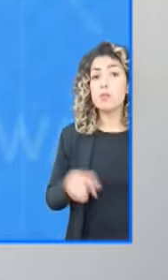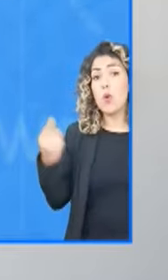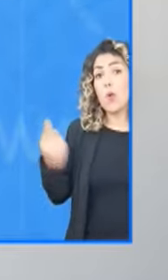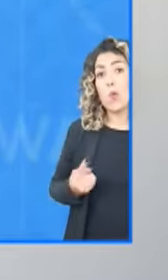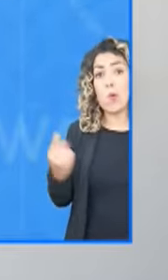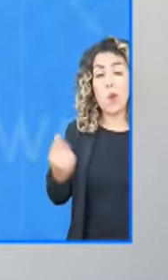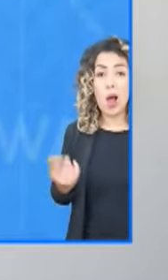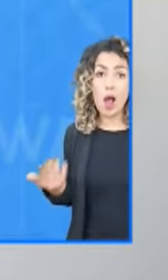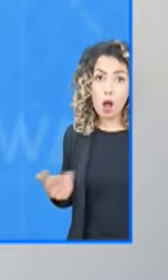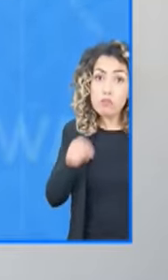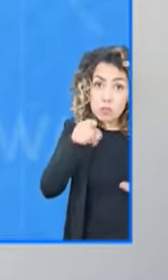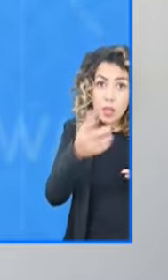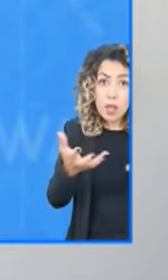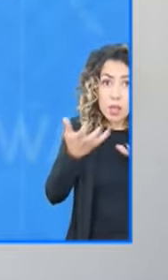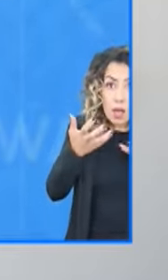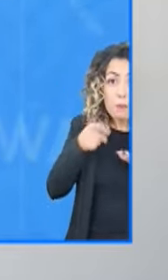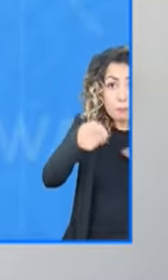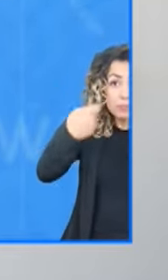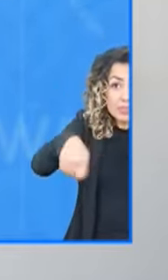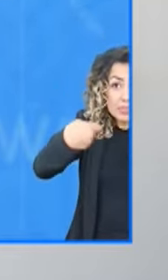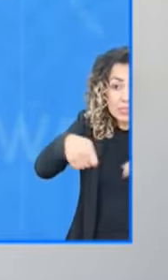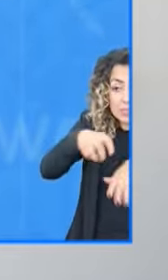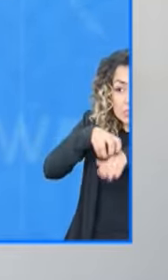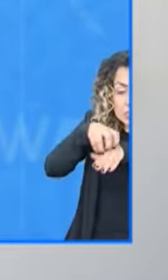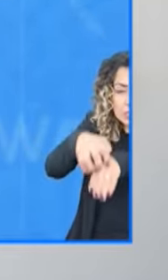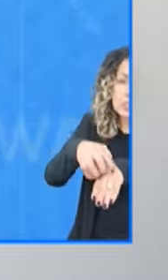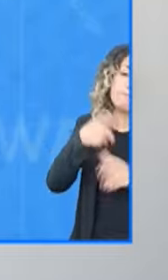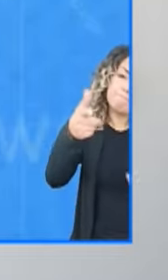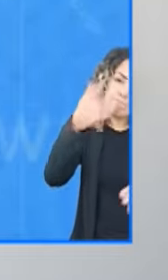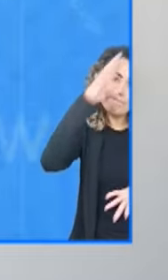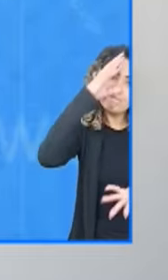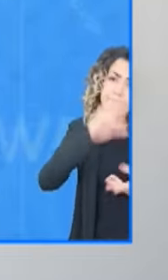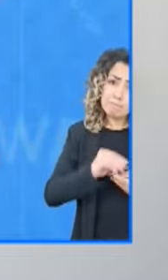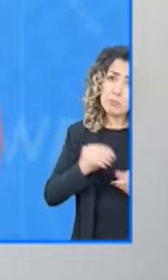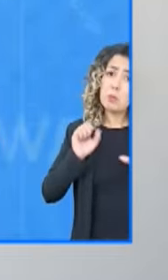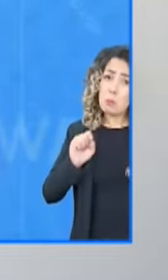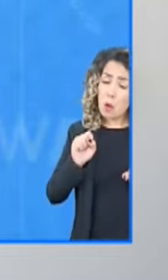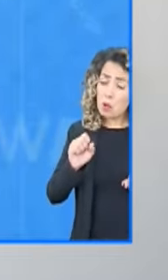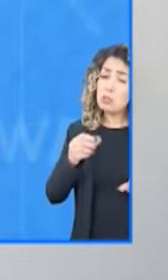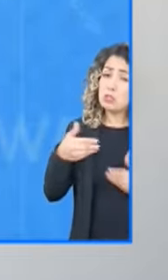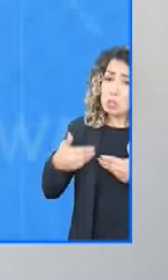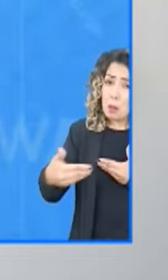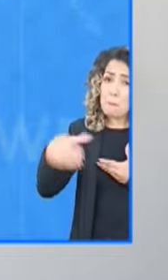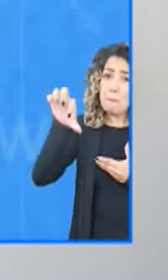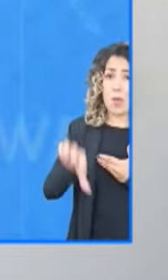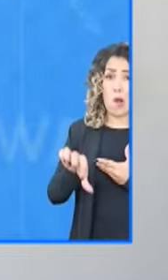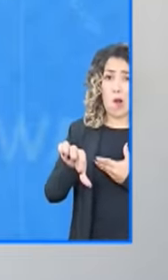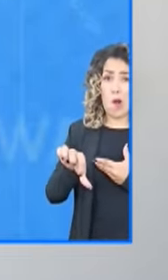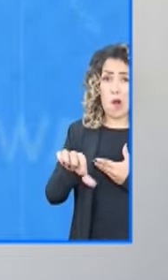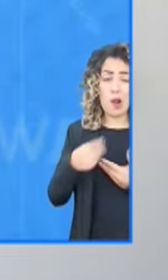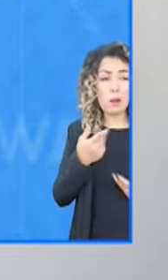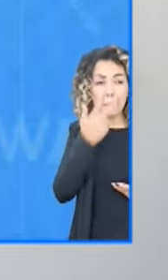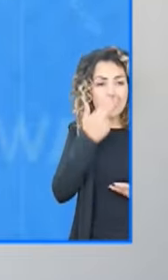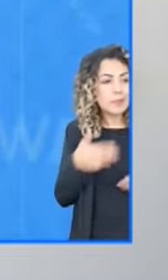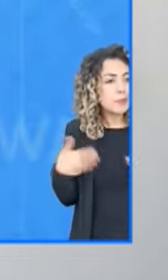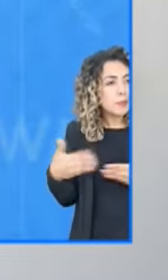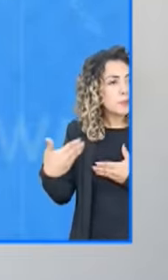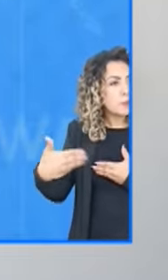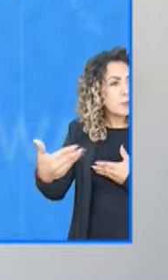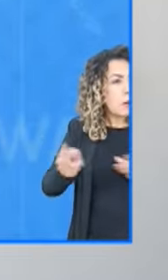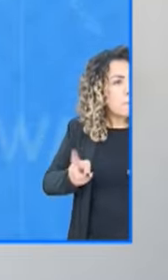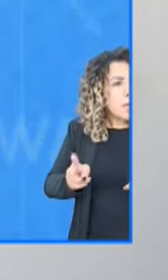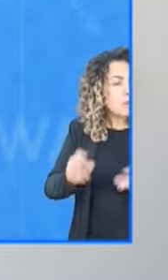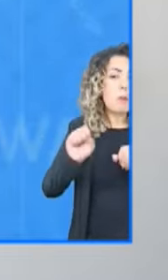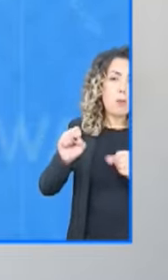o entendimento aqui de Ricardo Nunes disputa um eleitorado mais à direita com o Pablo Marçal, mas essa